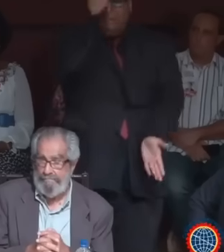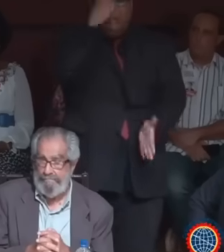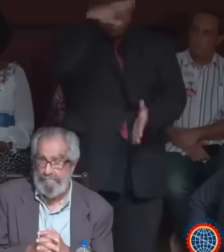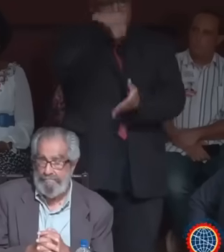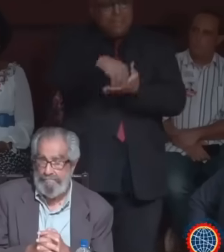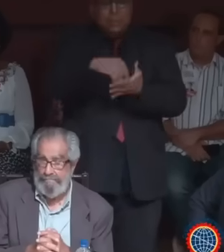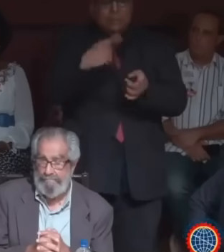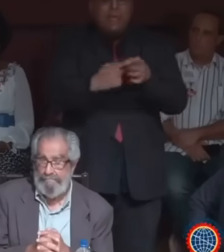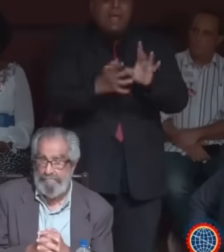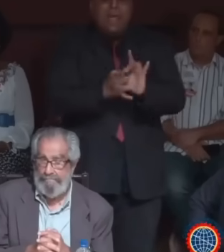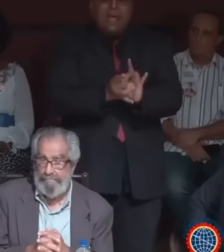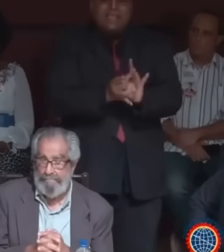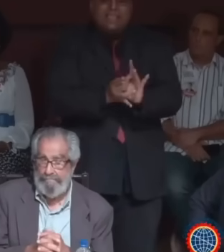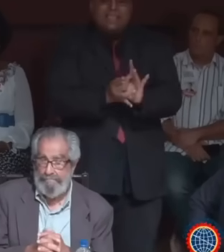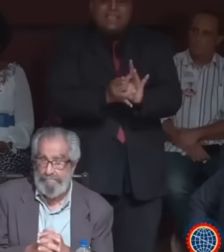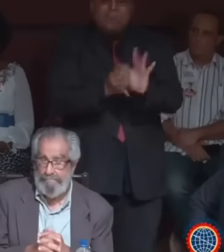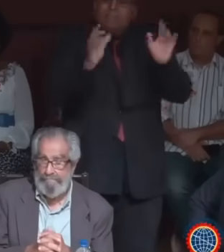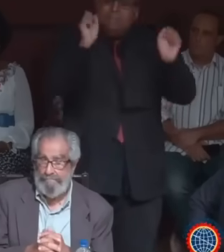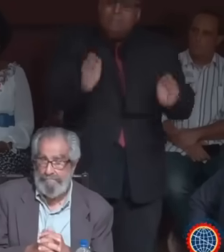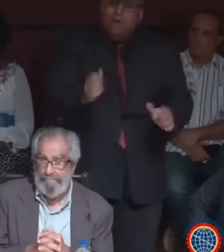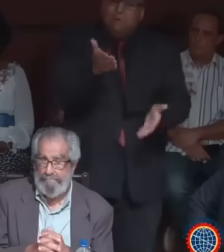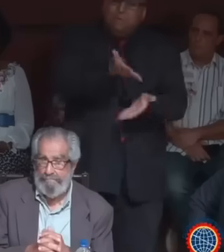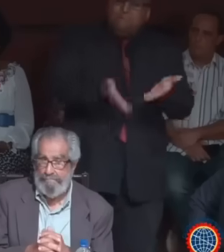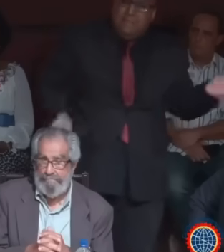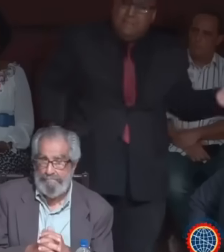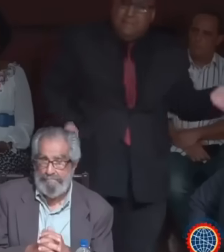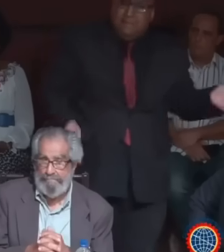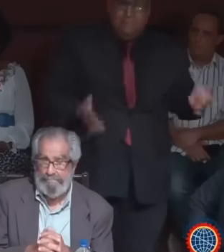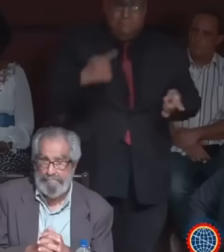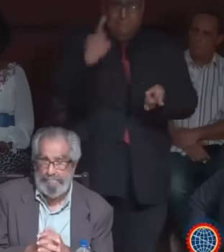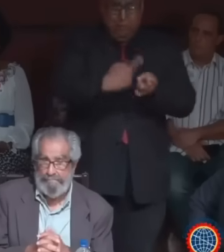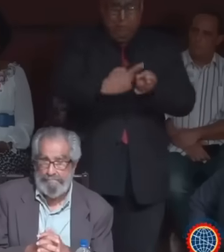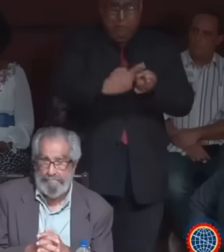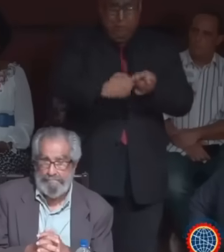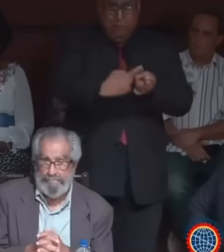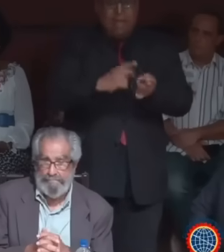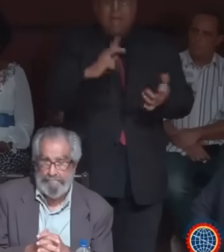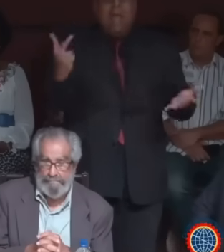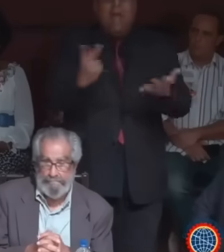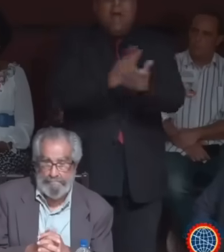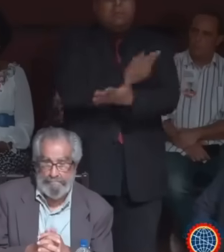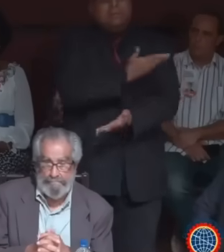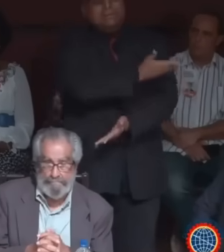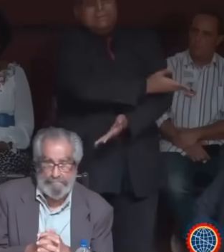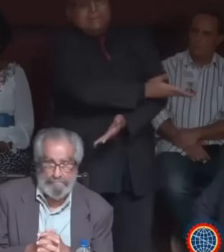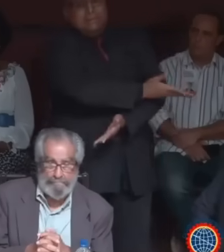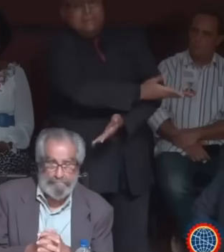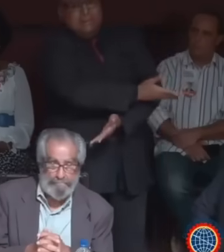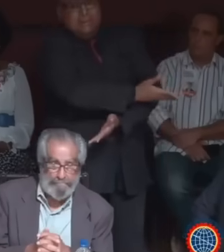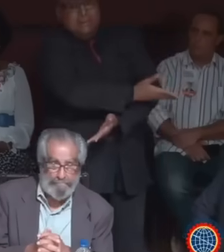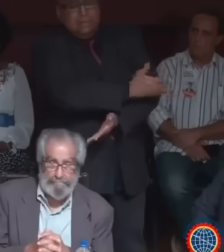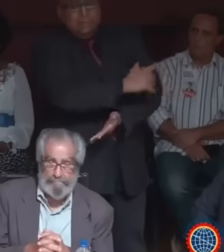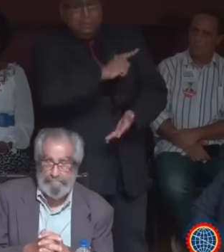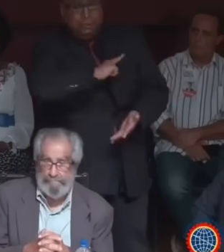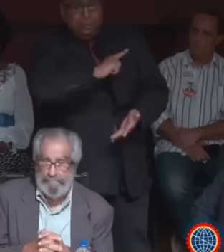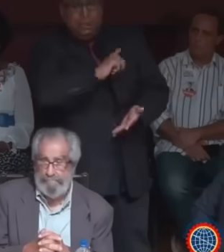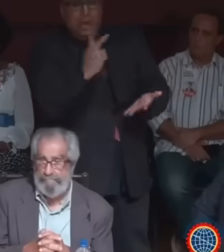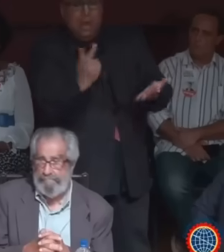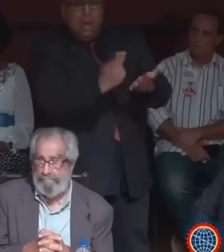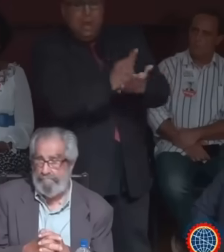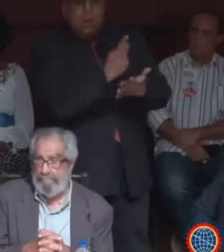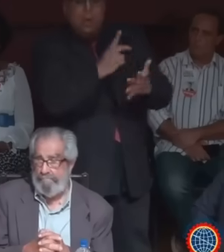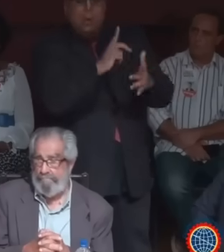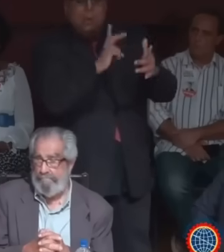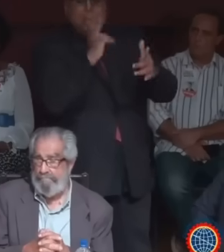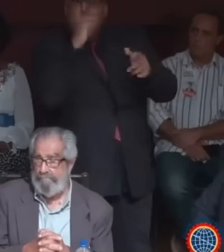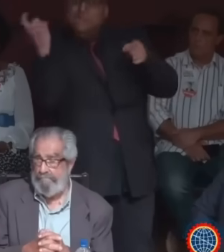estamos desconstituindo direitos, a ponto desse processo de involução